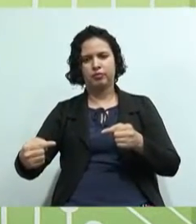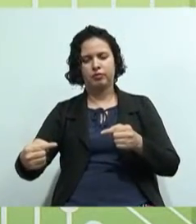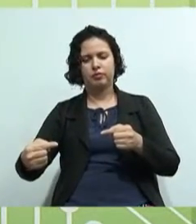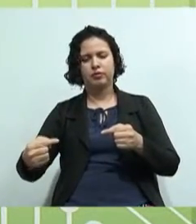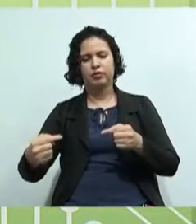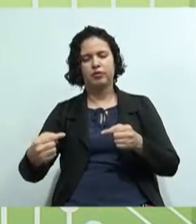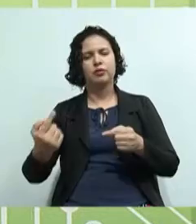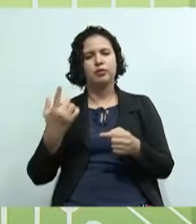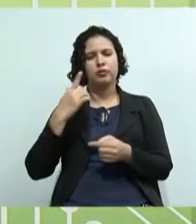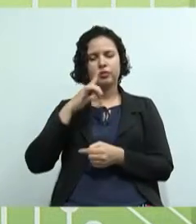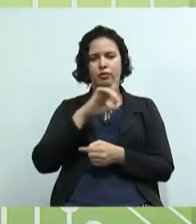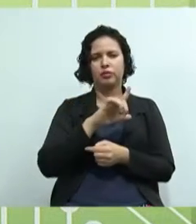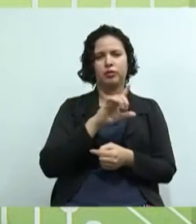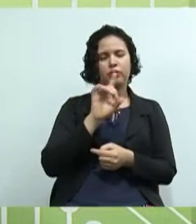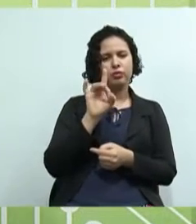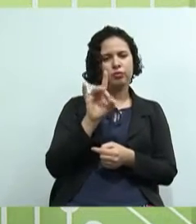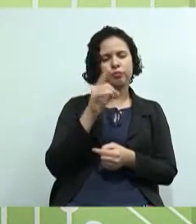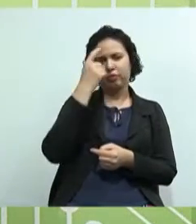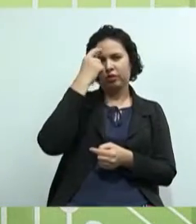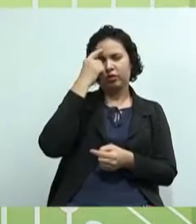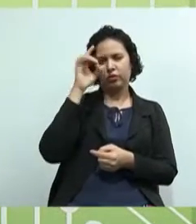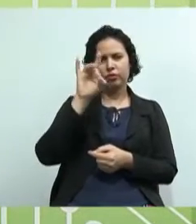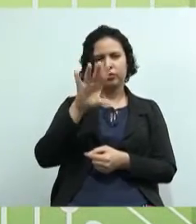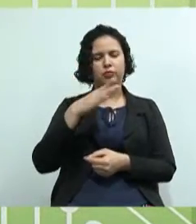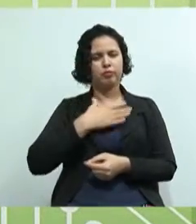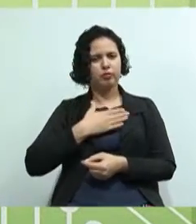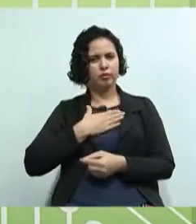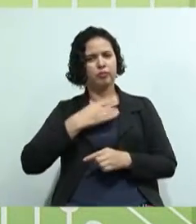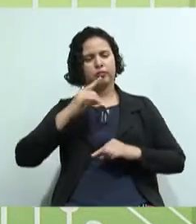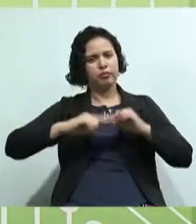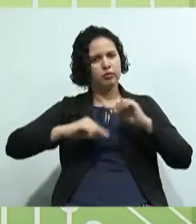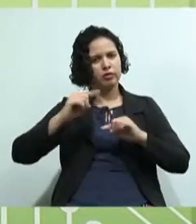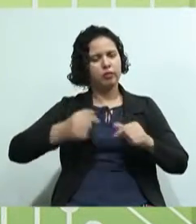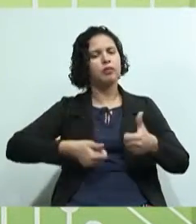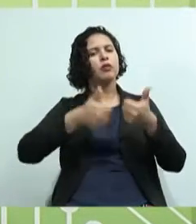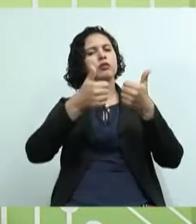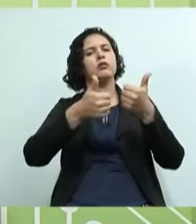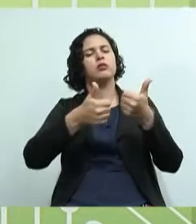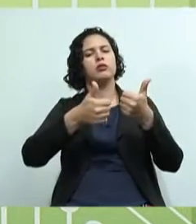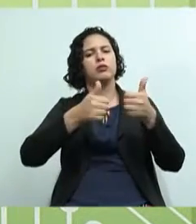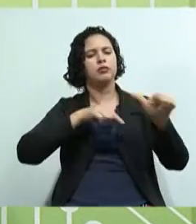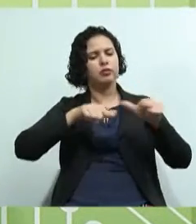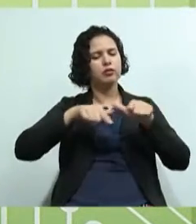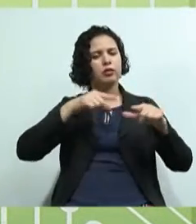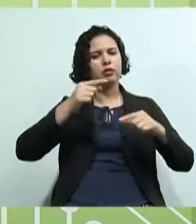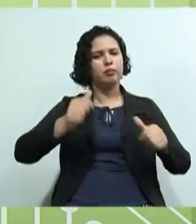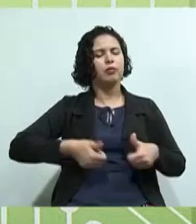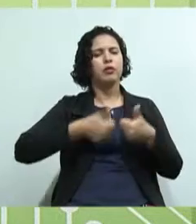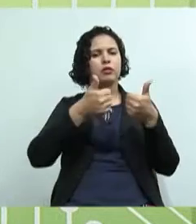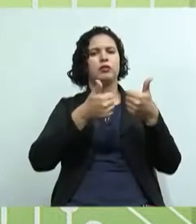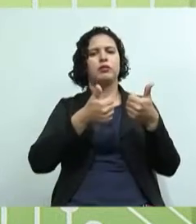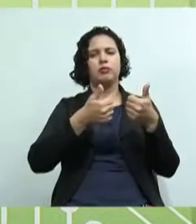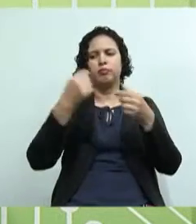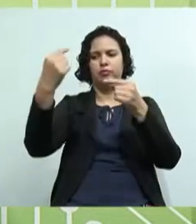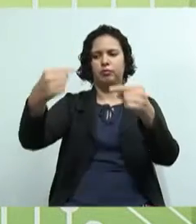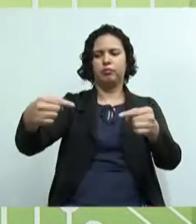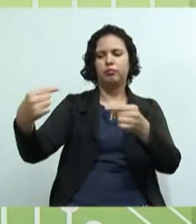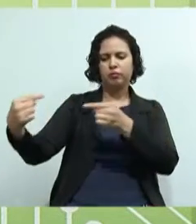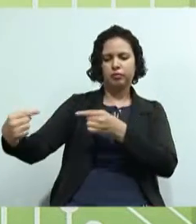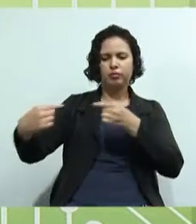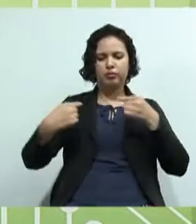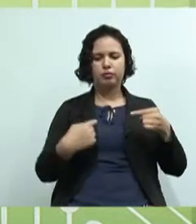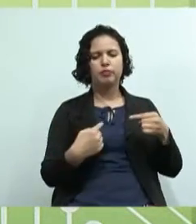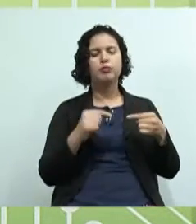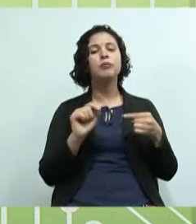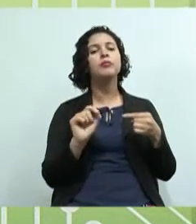quadradinho lá de achar que só o meu produto é melhor, que só o meu serviço é melhor. A concorrência vai fazer com que eu melhore cada vez mais o meu